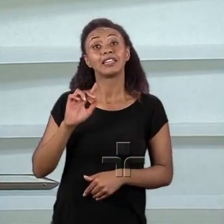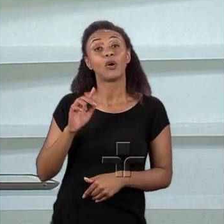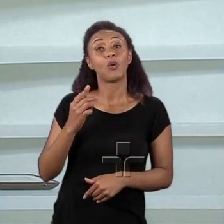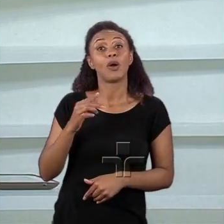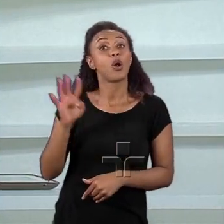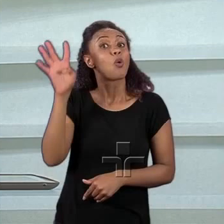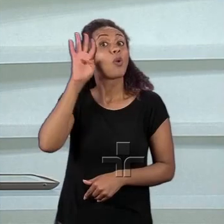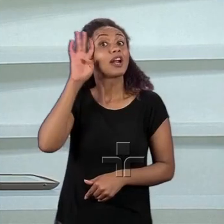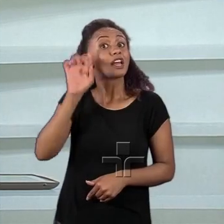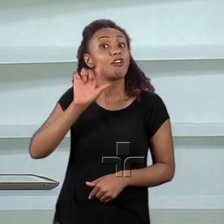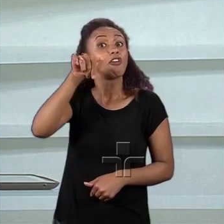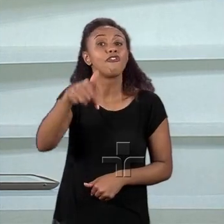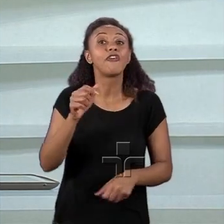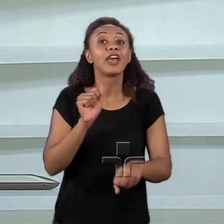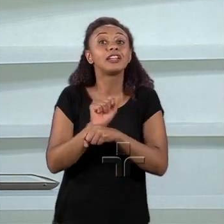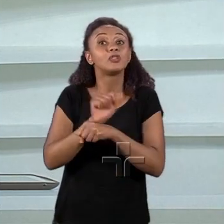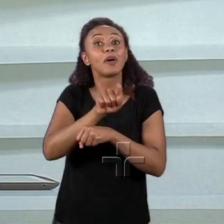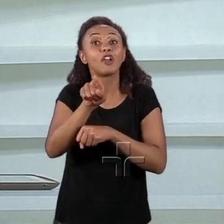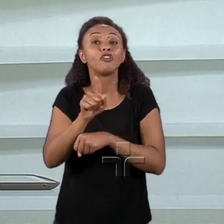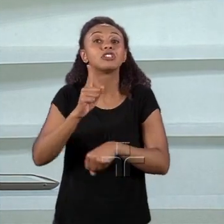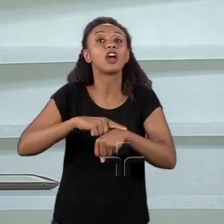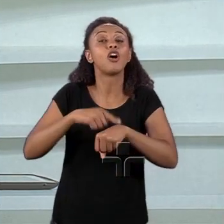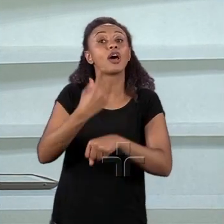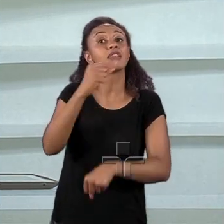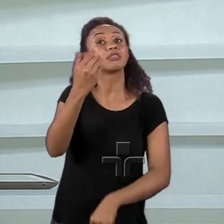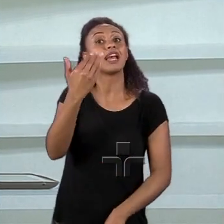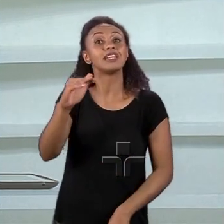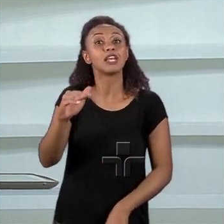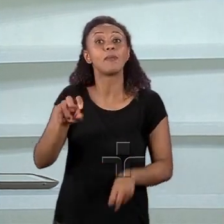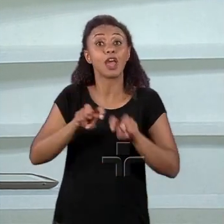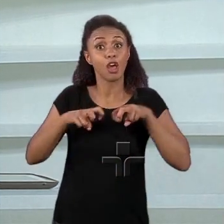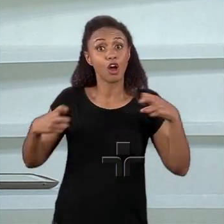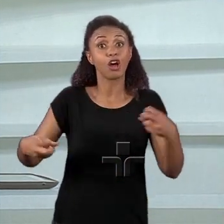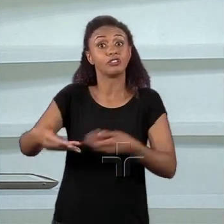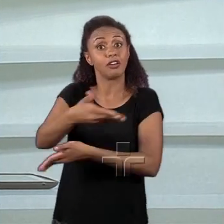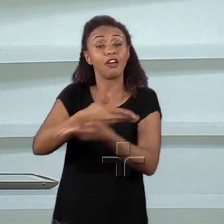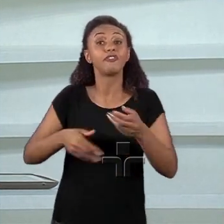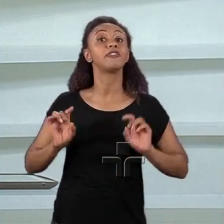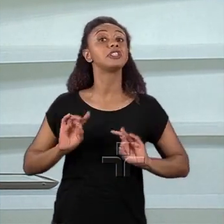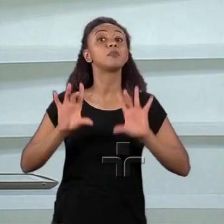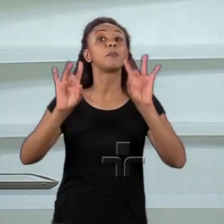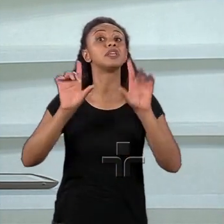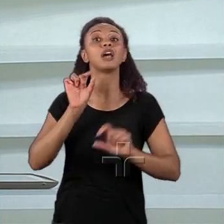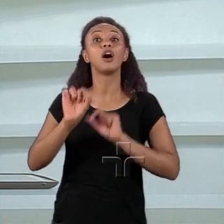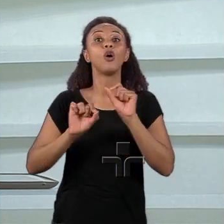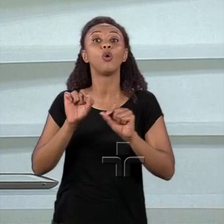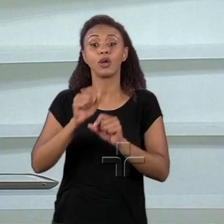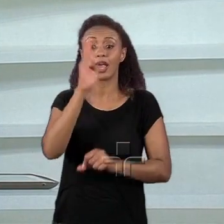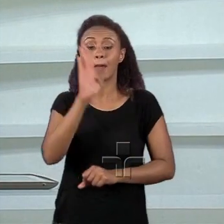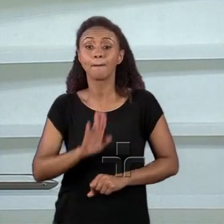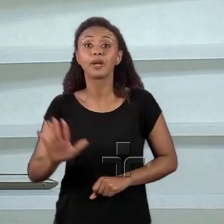quarta, às 10h30 da noite, quando faremos um Roda Viva especial sobre as relações do